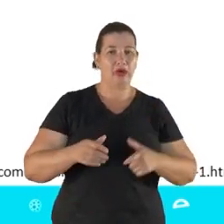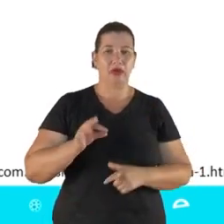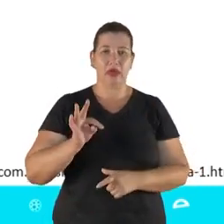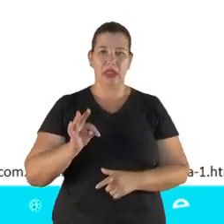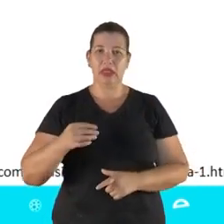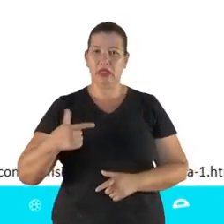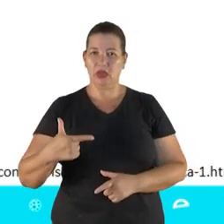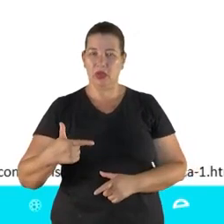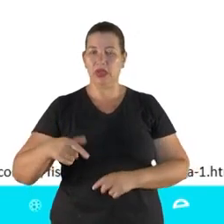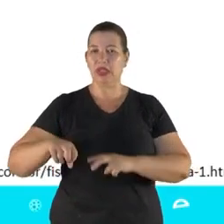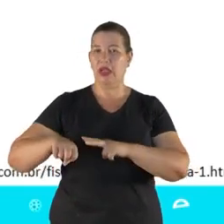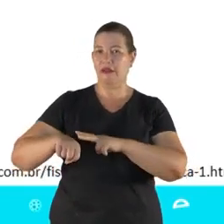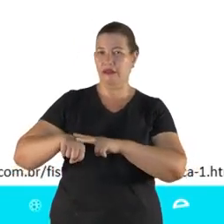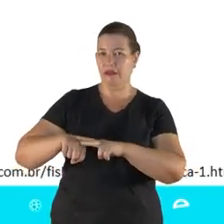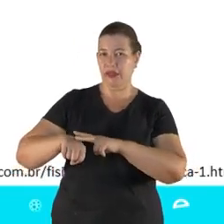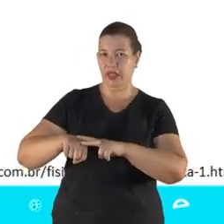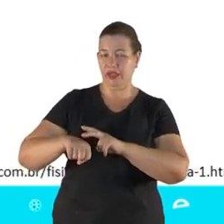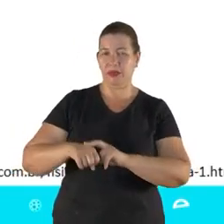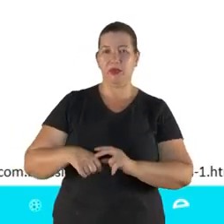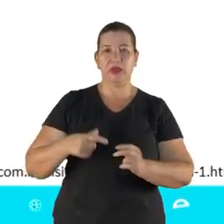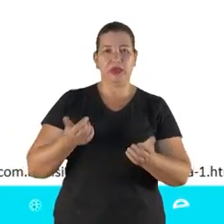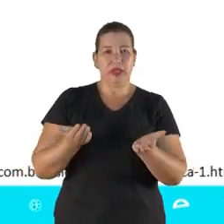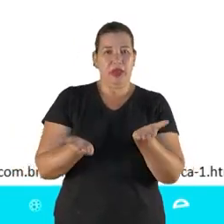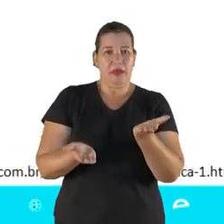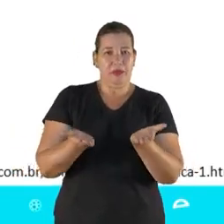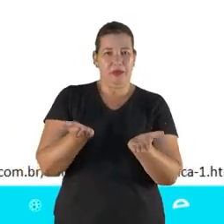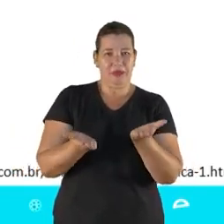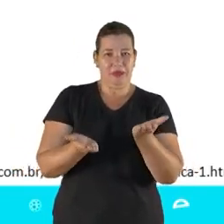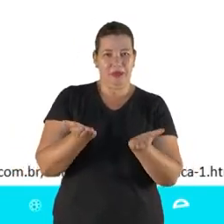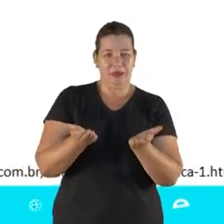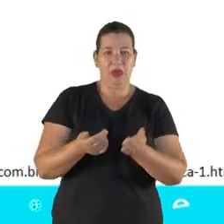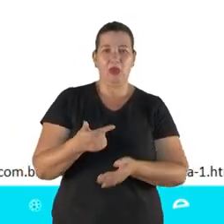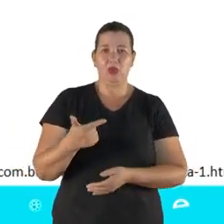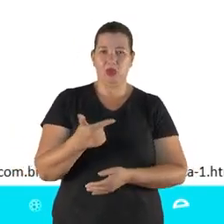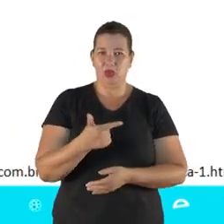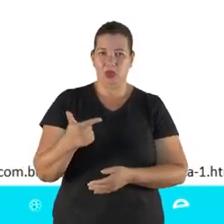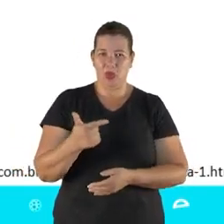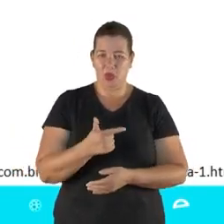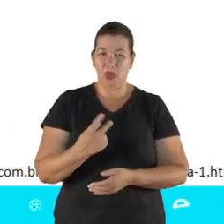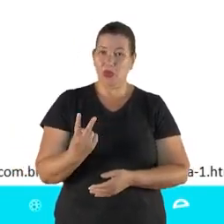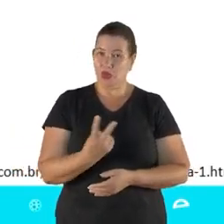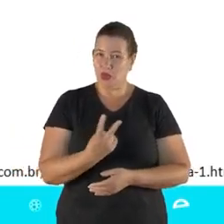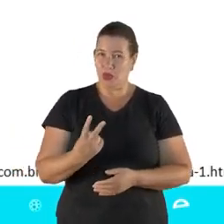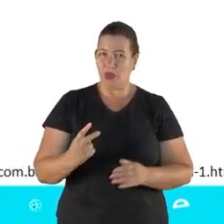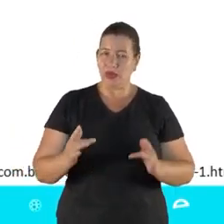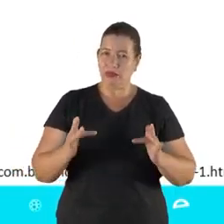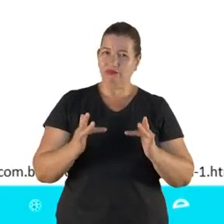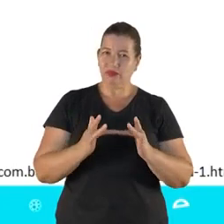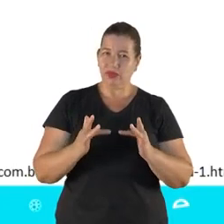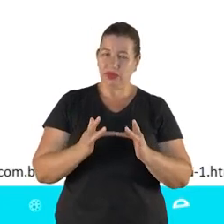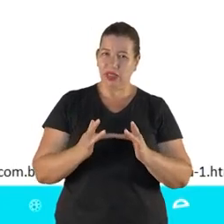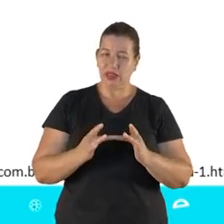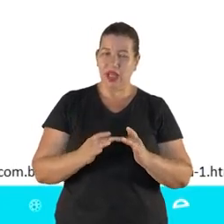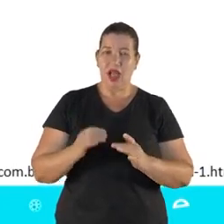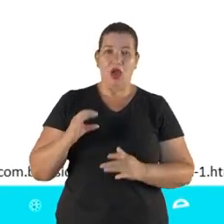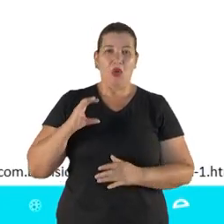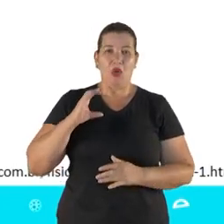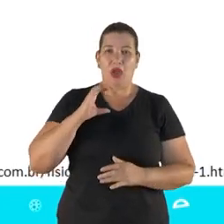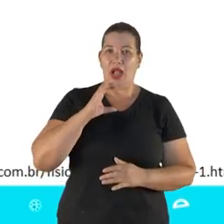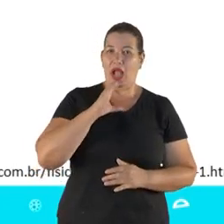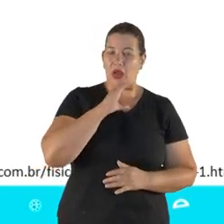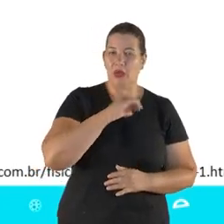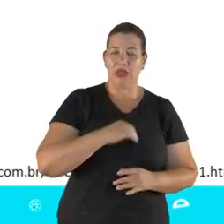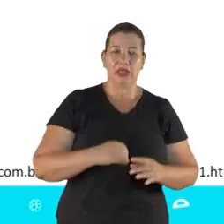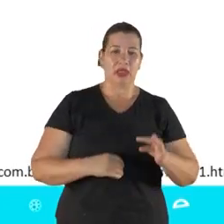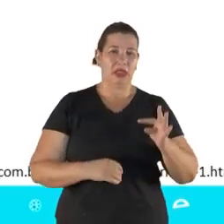o T2 que está de verde. Quando há o equilíbrio térmico e esses dois corpos se encontram, o calor